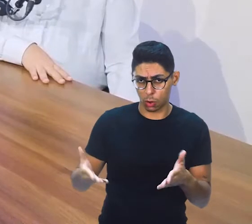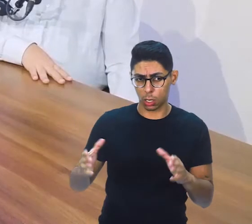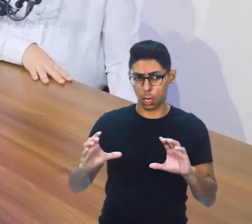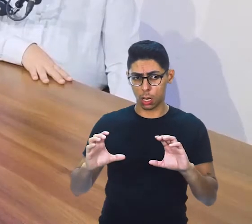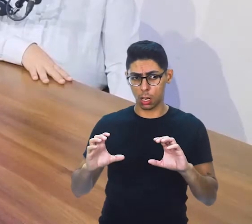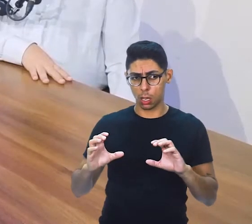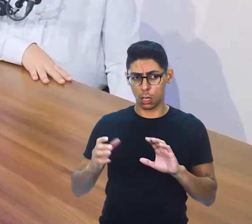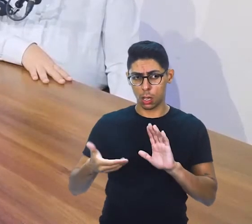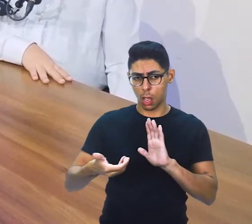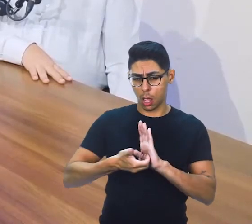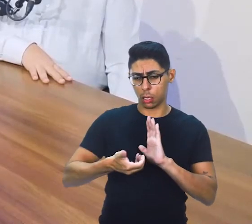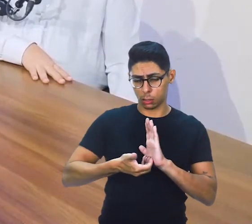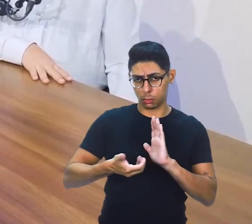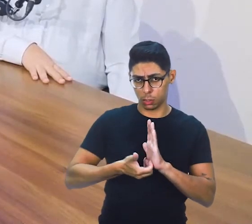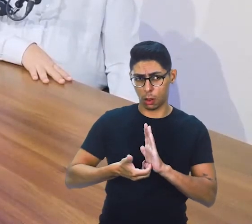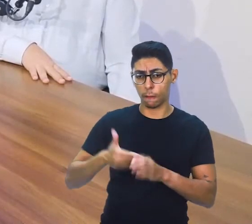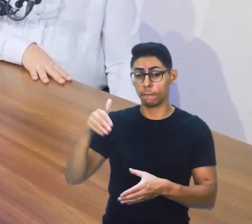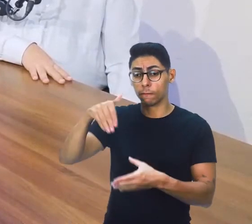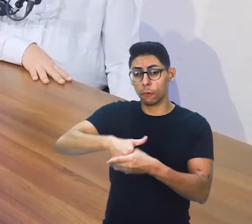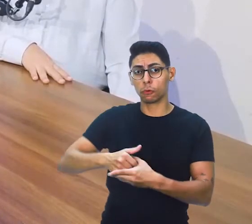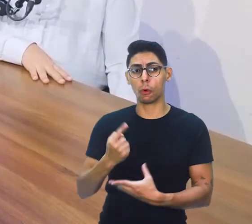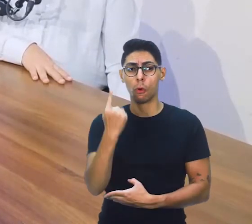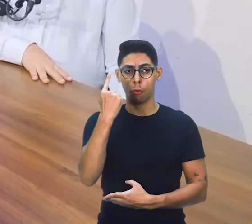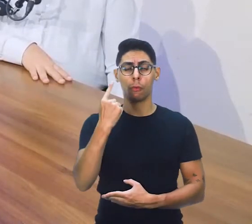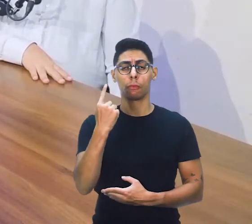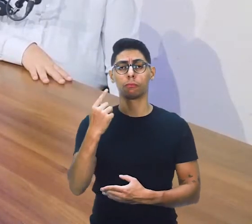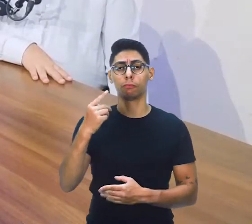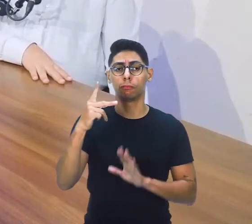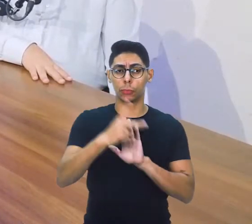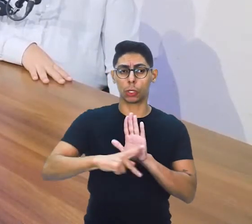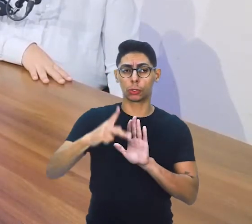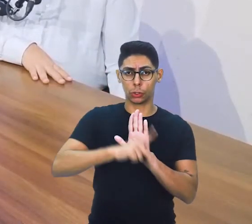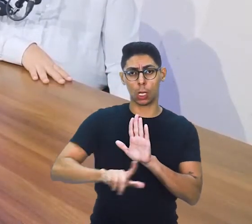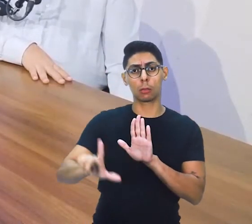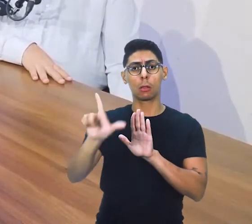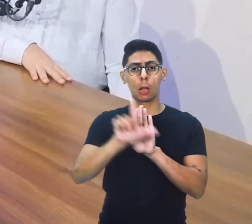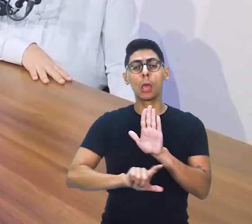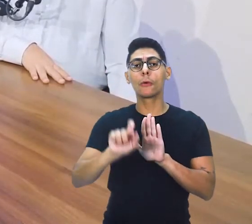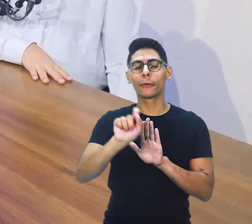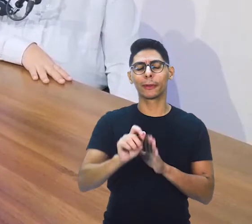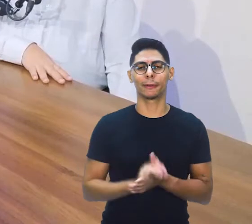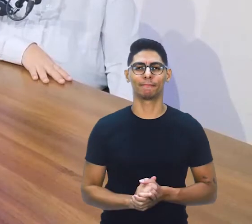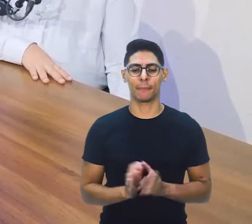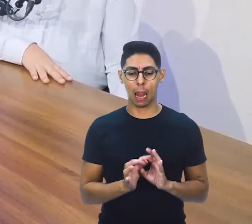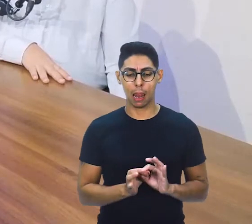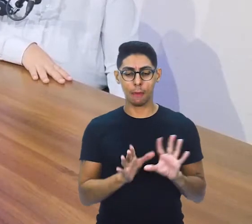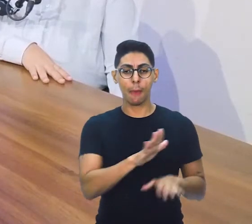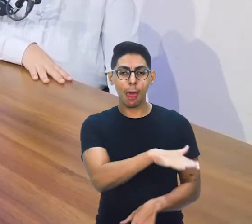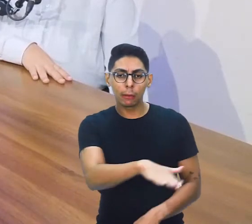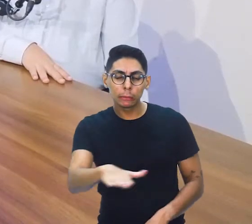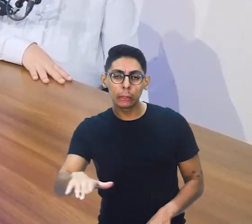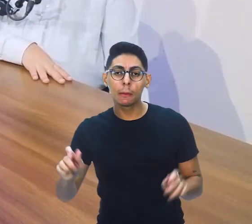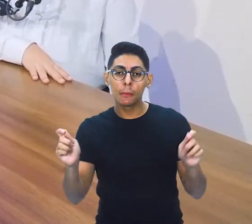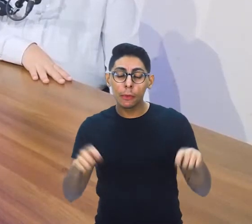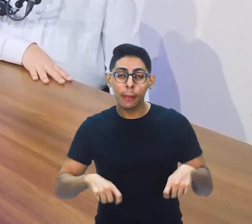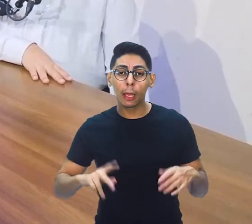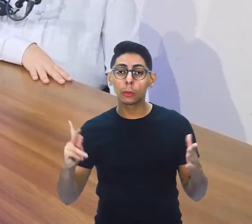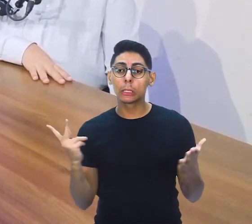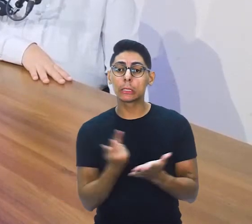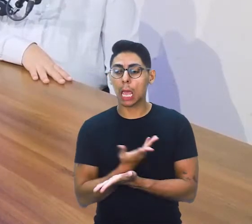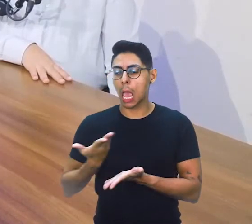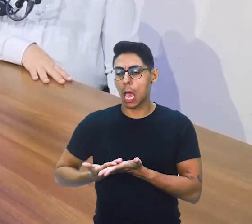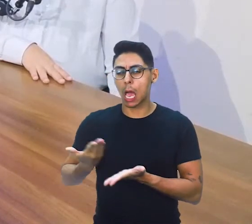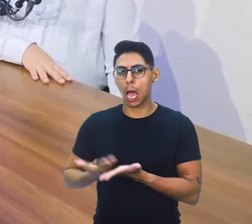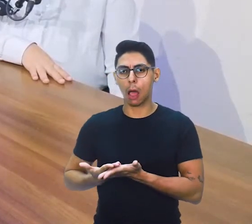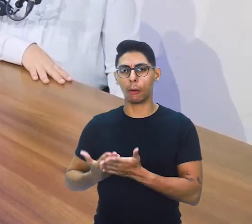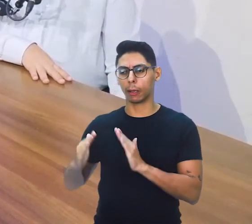votou, um projeto de lei que agora autoriza as crianças a receberem aulas em